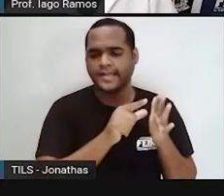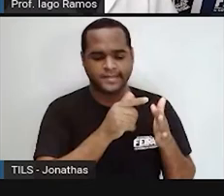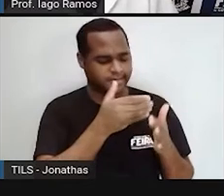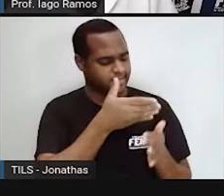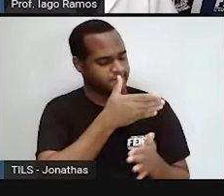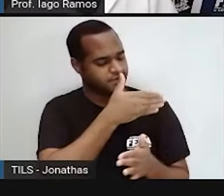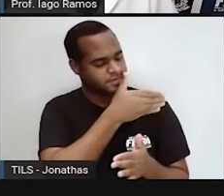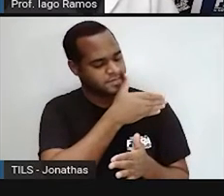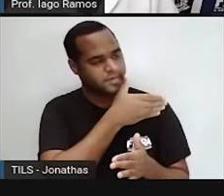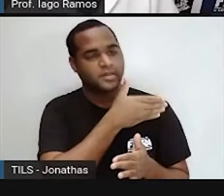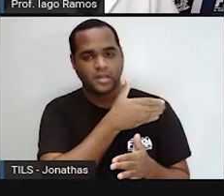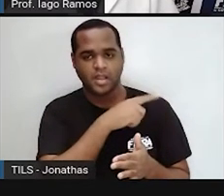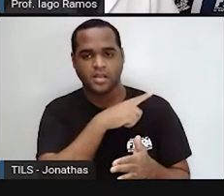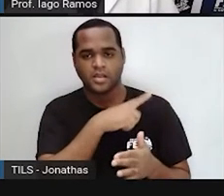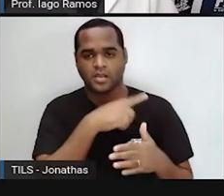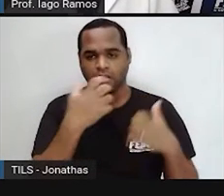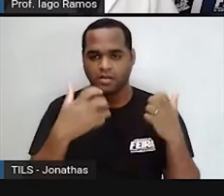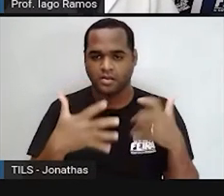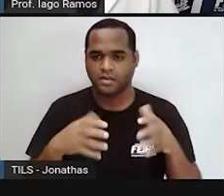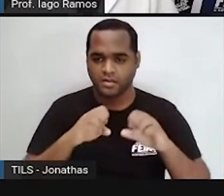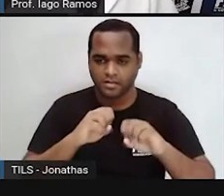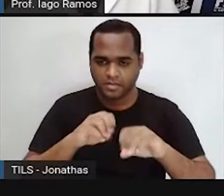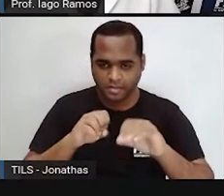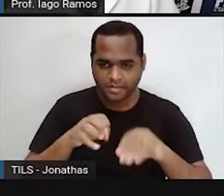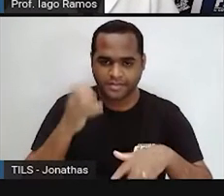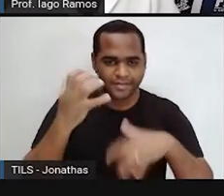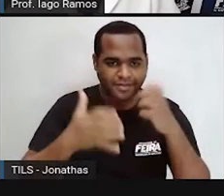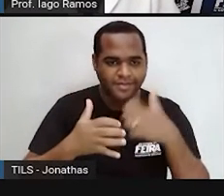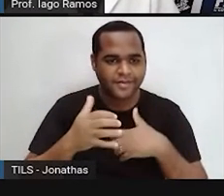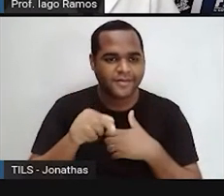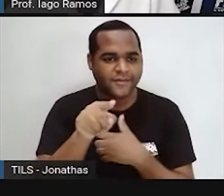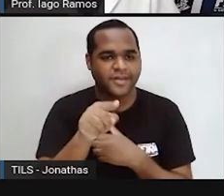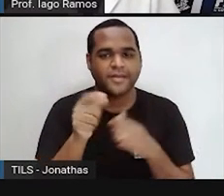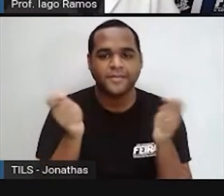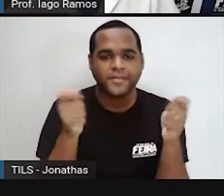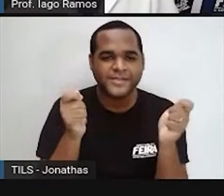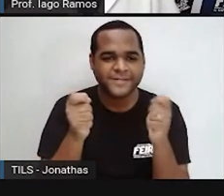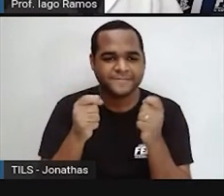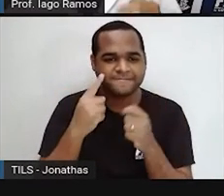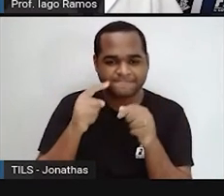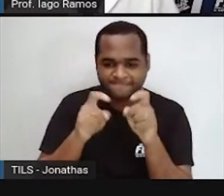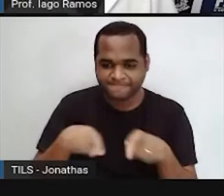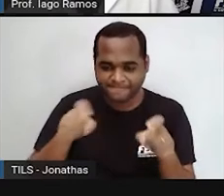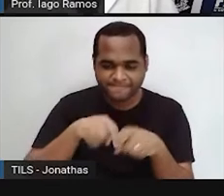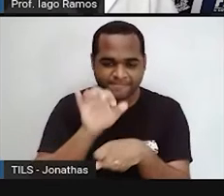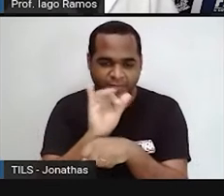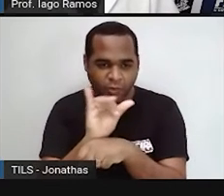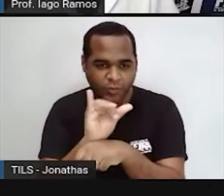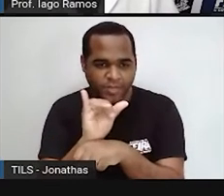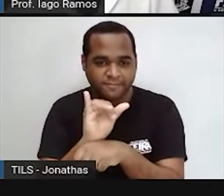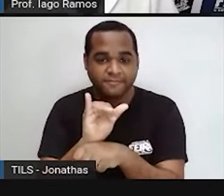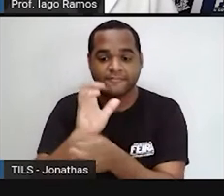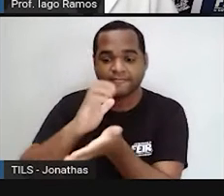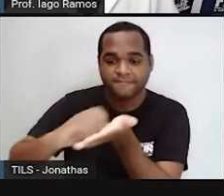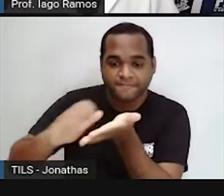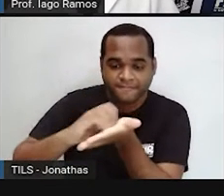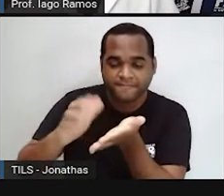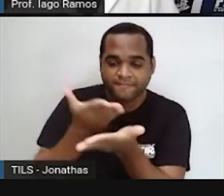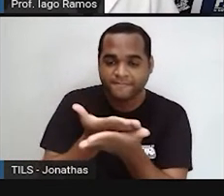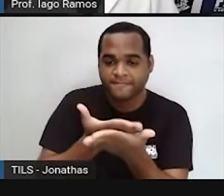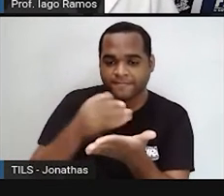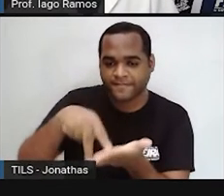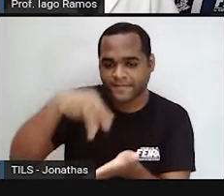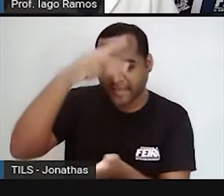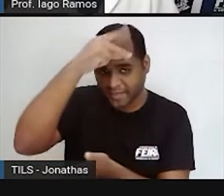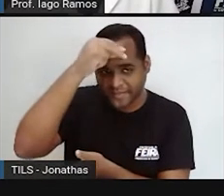aulas anteriores a beleza que você pode até acessar no canal do YouTube da secretaria de educação aqui